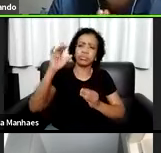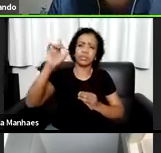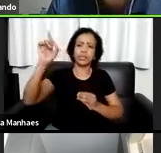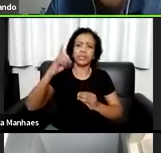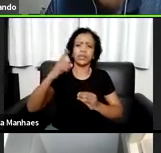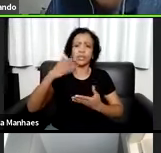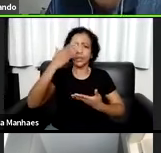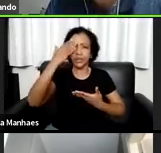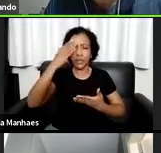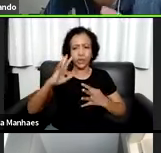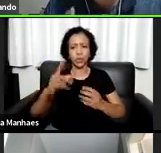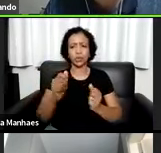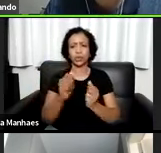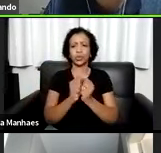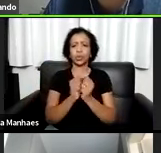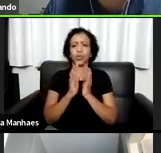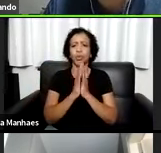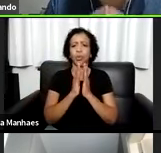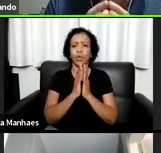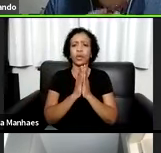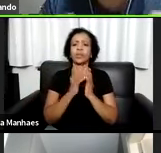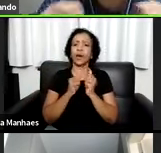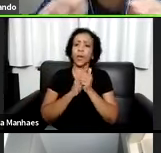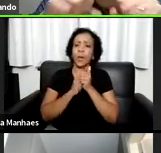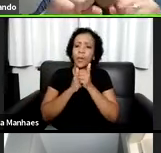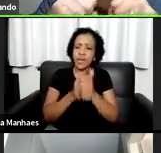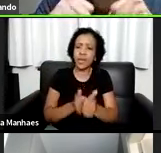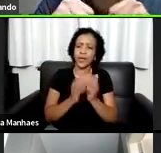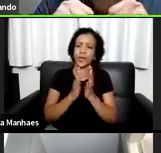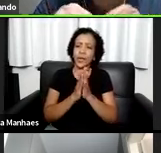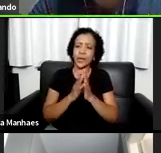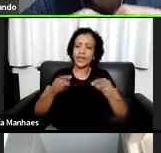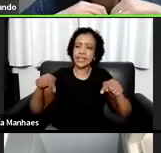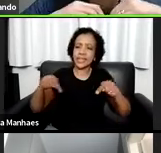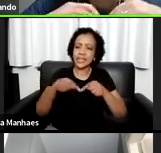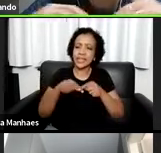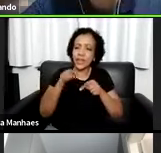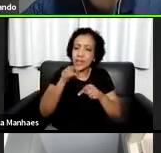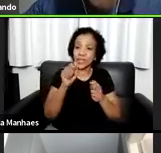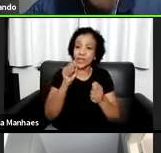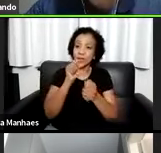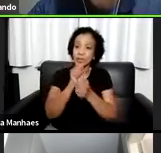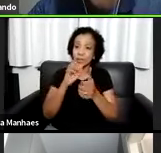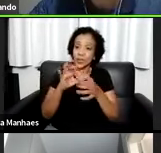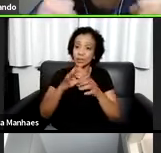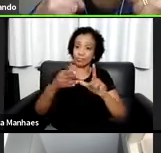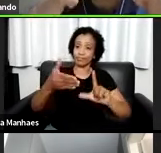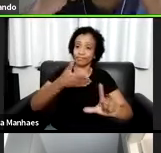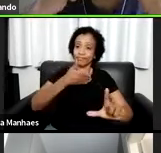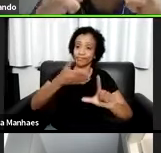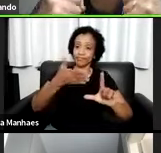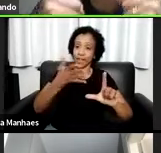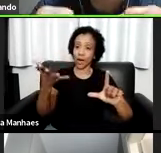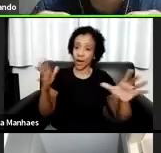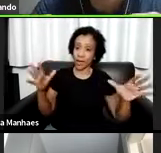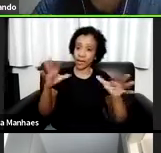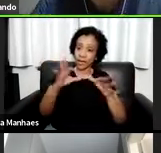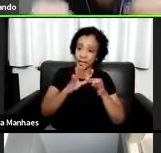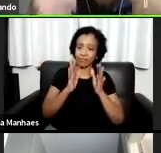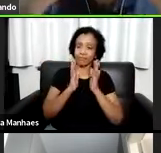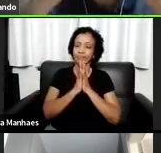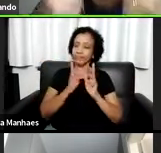nessa sala de oração, nos acompanhando juntos conosco nesta união espalhada pelo Brasil. Nós, batistas, vamos